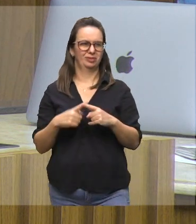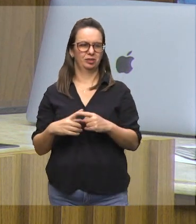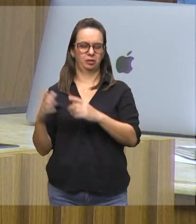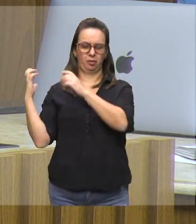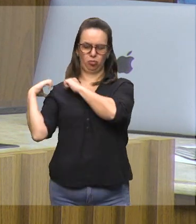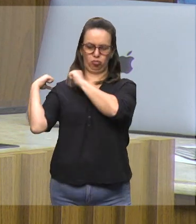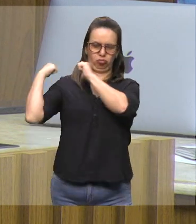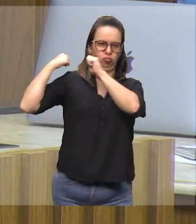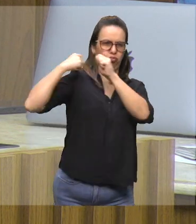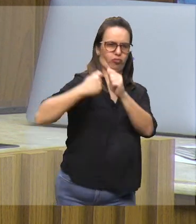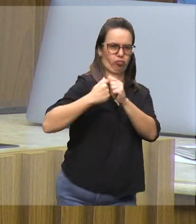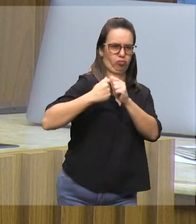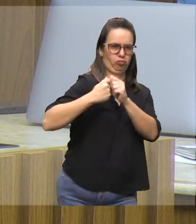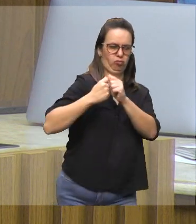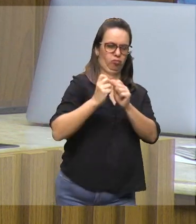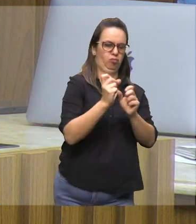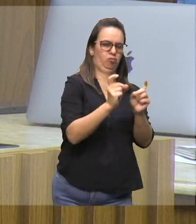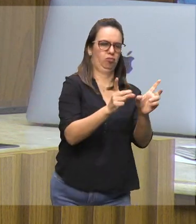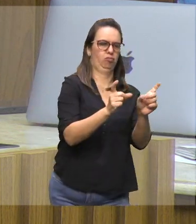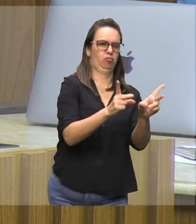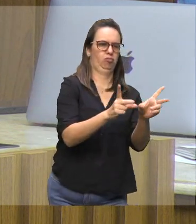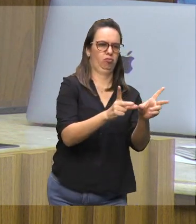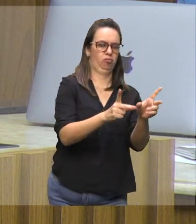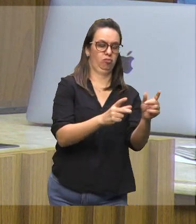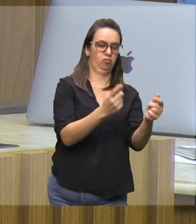leva para poder vender. Mas, enfim,